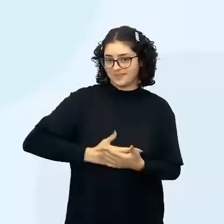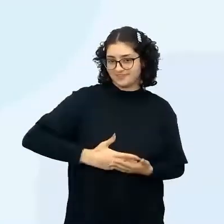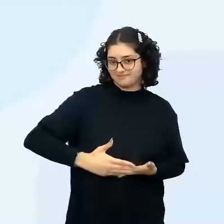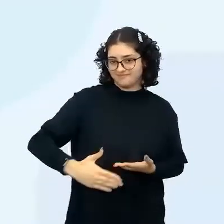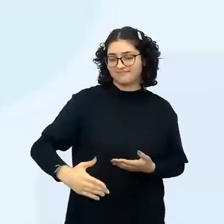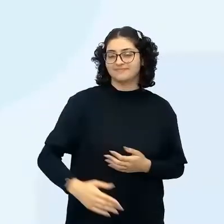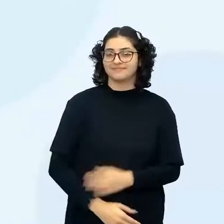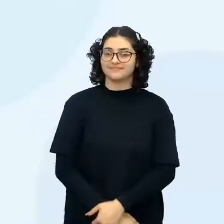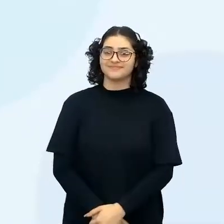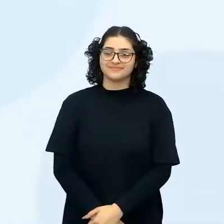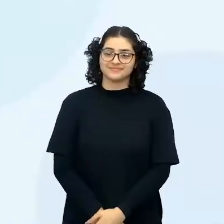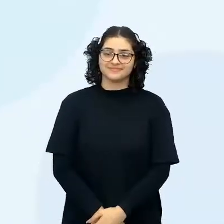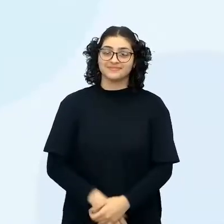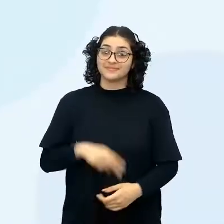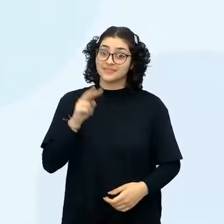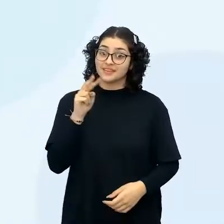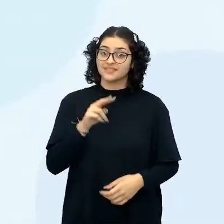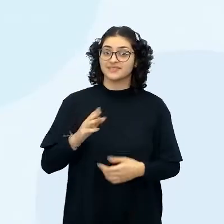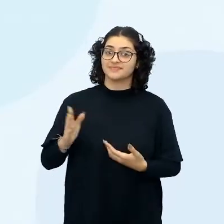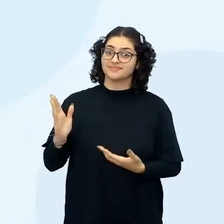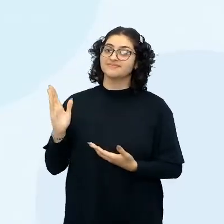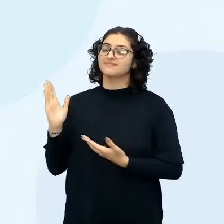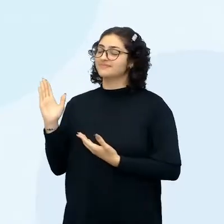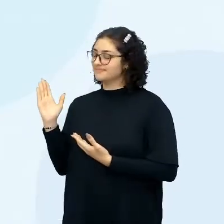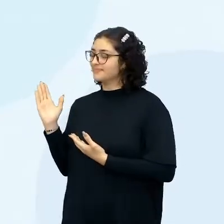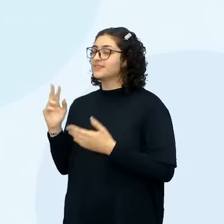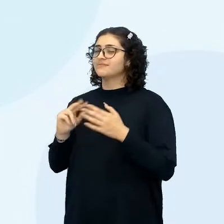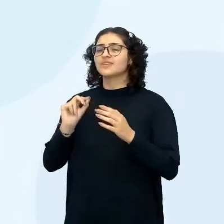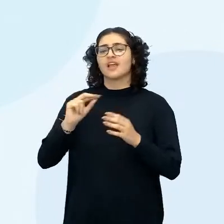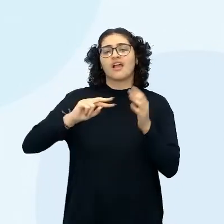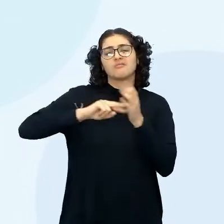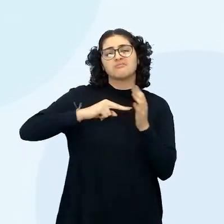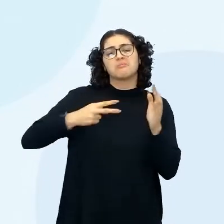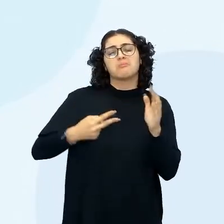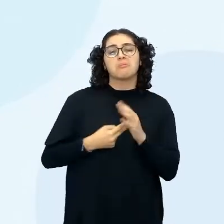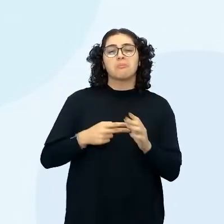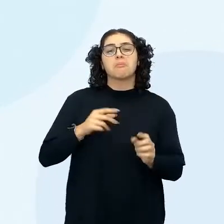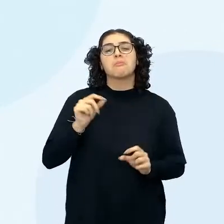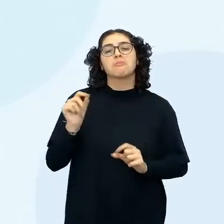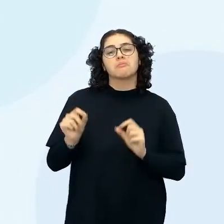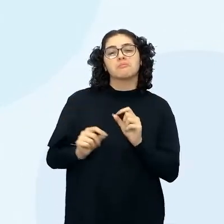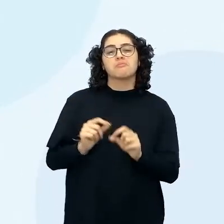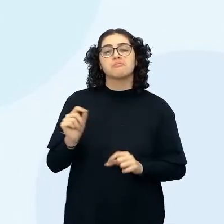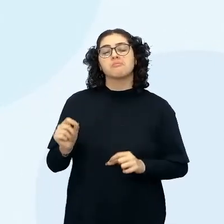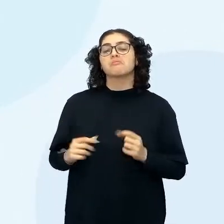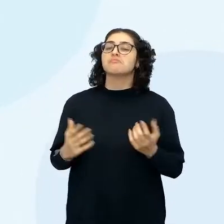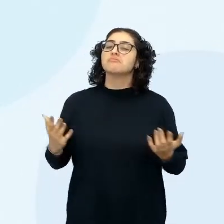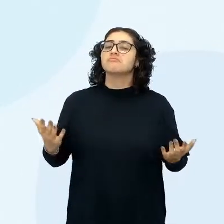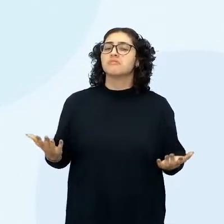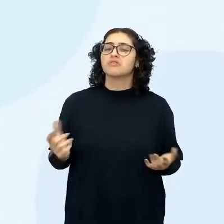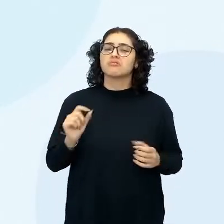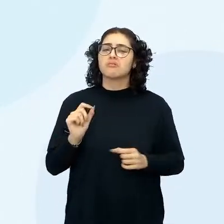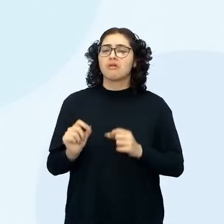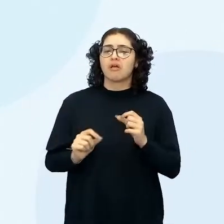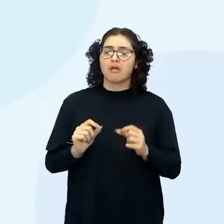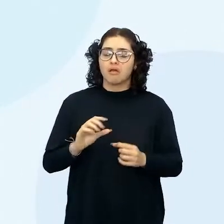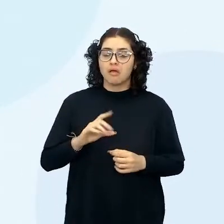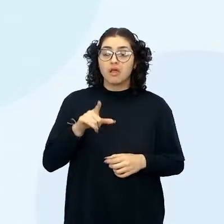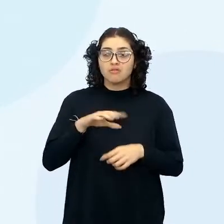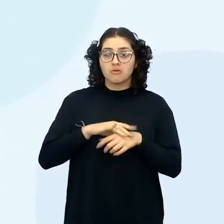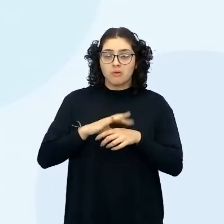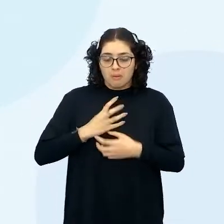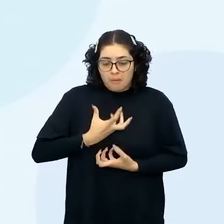tudo, Vamos ali, olha, para nossa definição, O que a gente considera, o que é a distrofia muscular